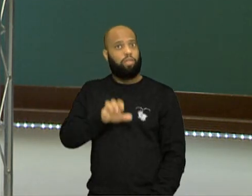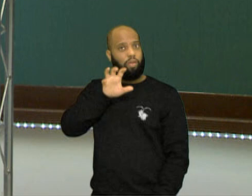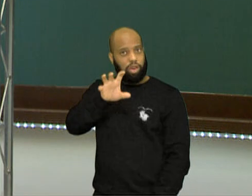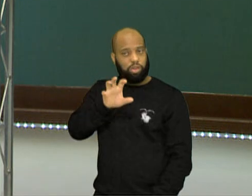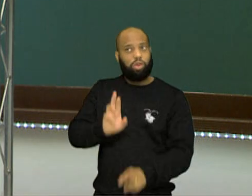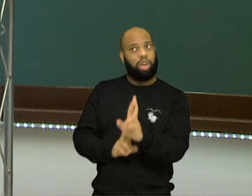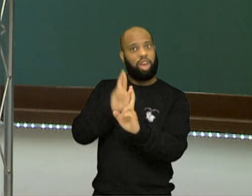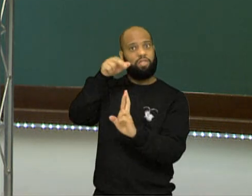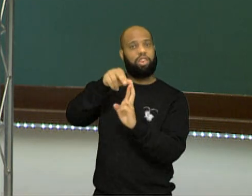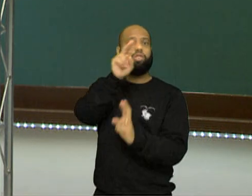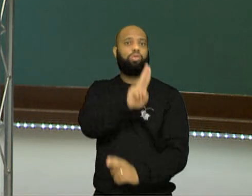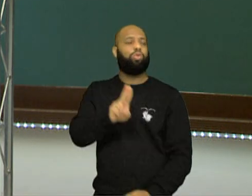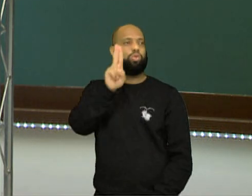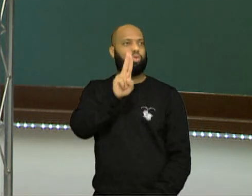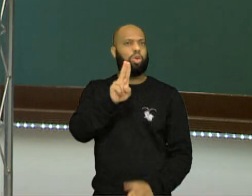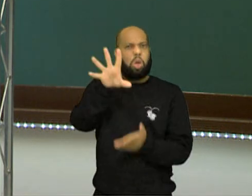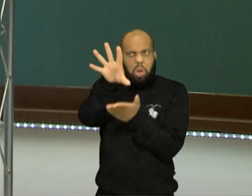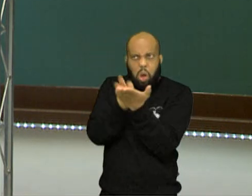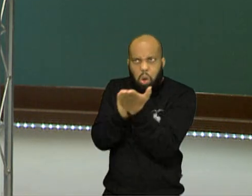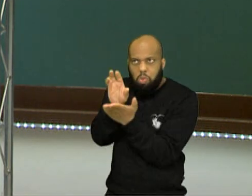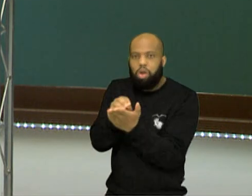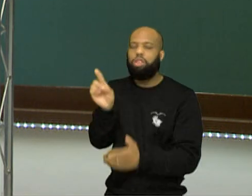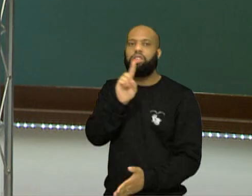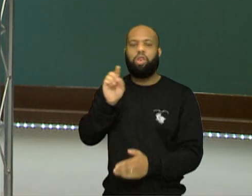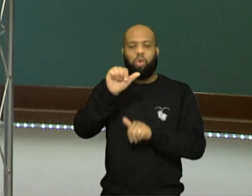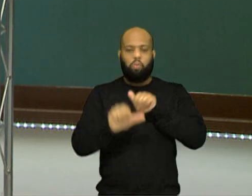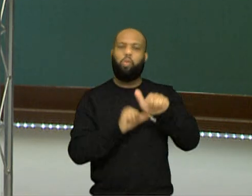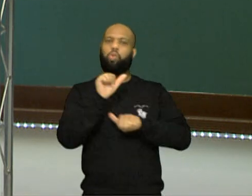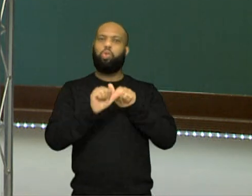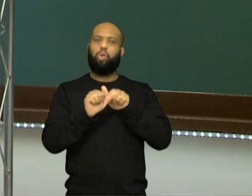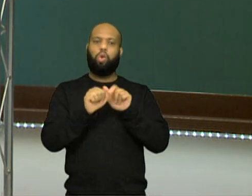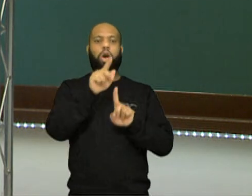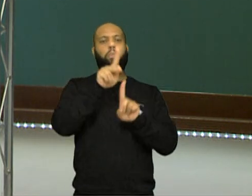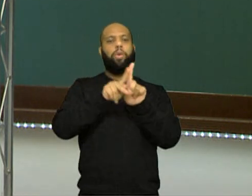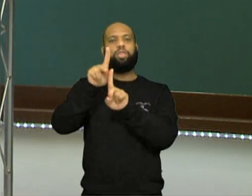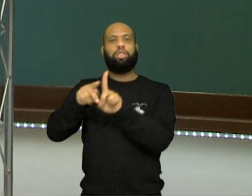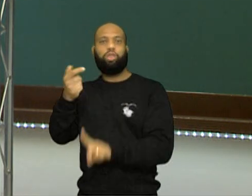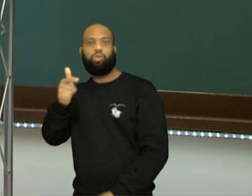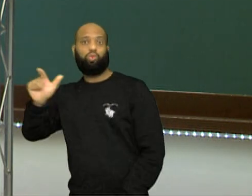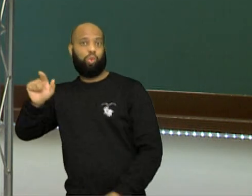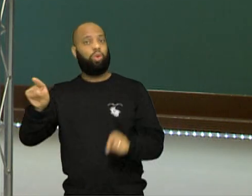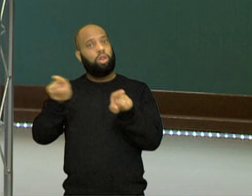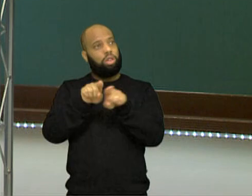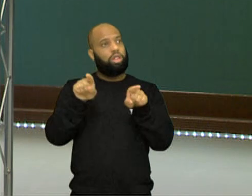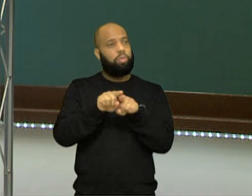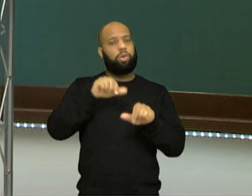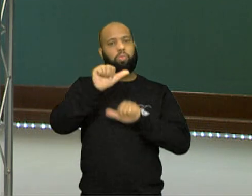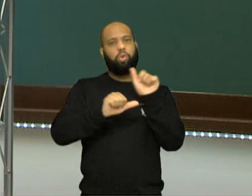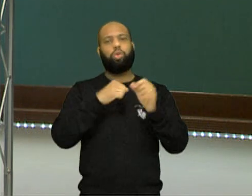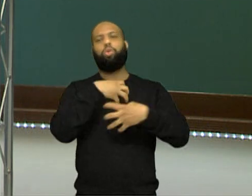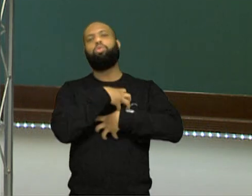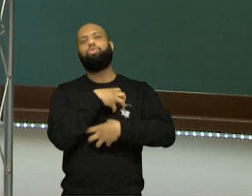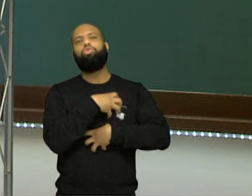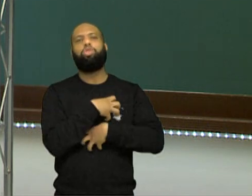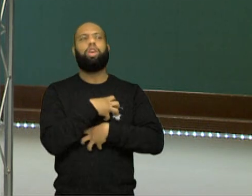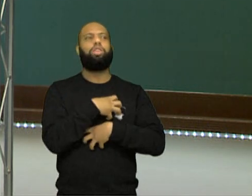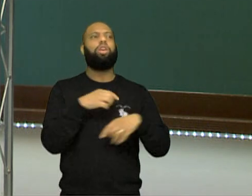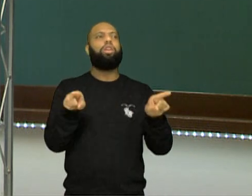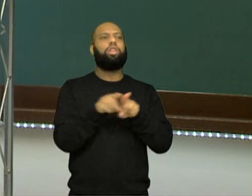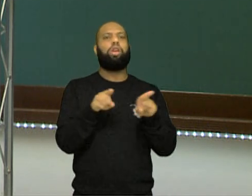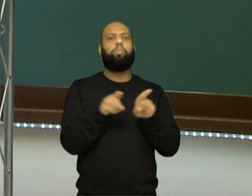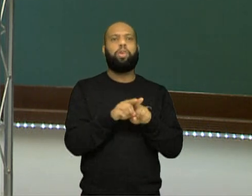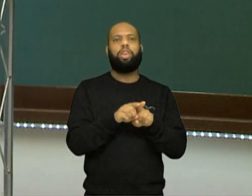ela. Então, mas não copiaram literalmente, era modificaram, alteraram um pouco a forma, colocaram